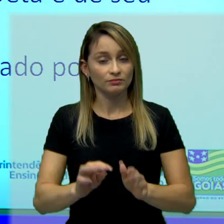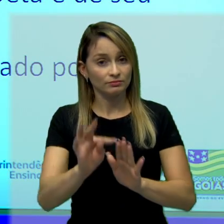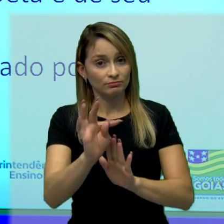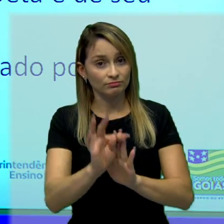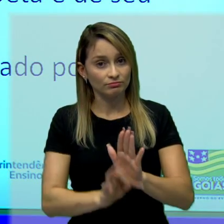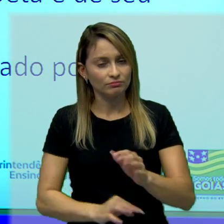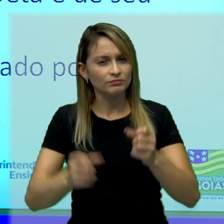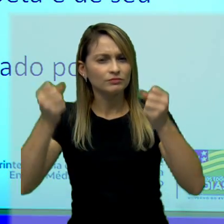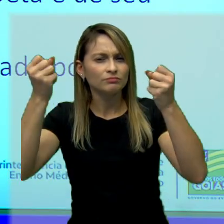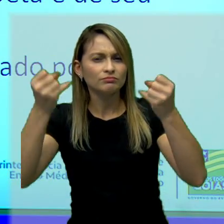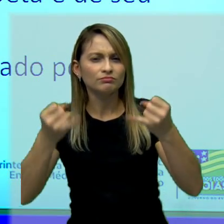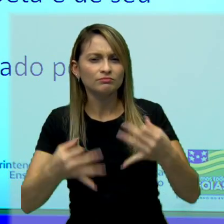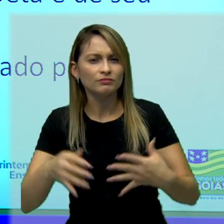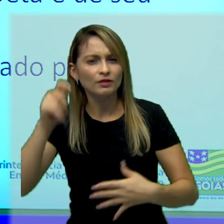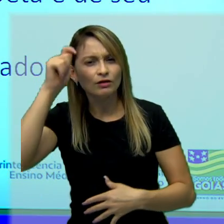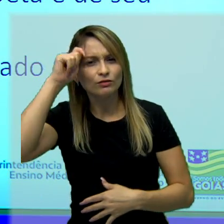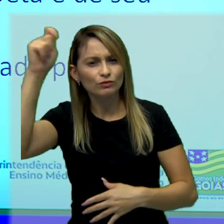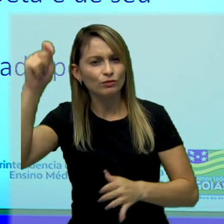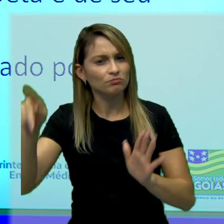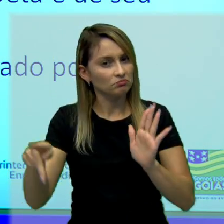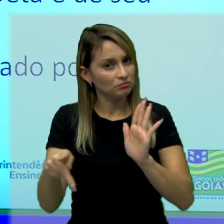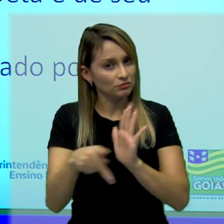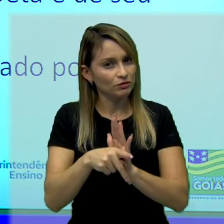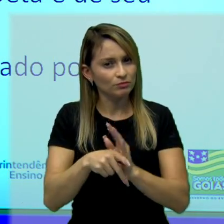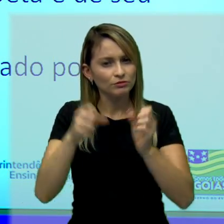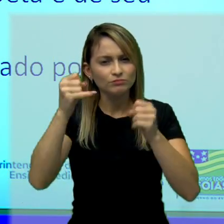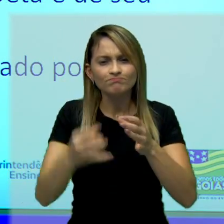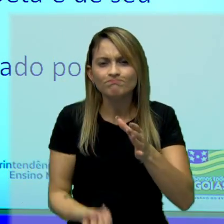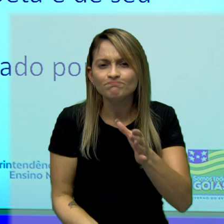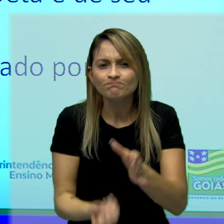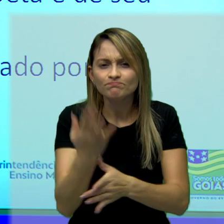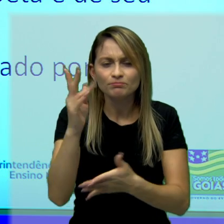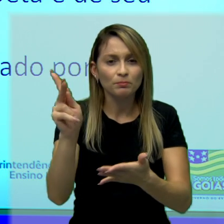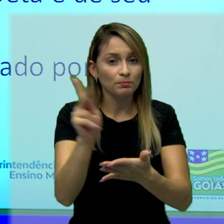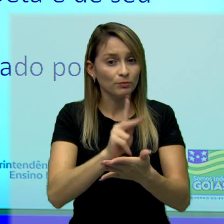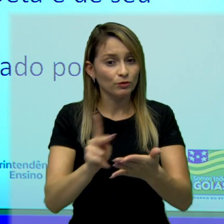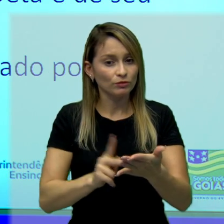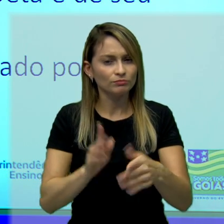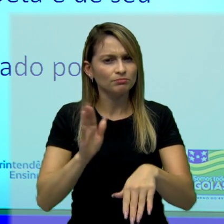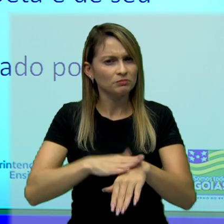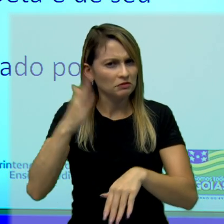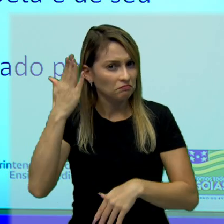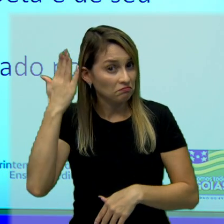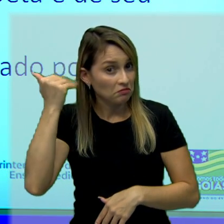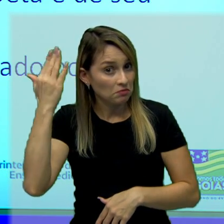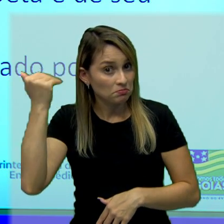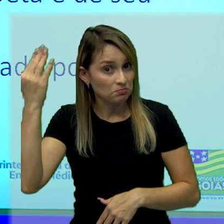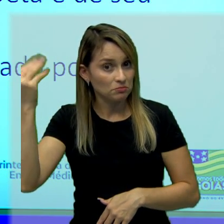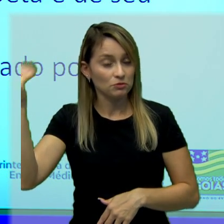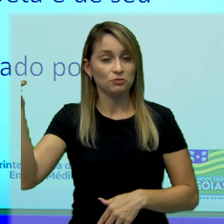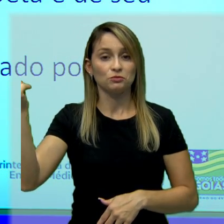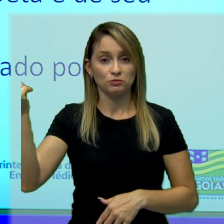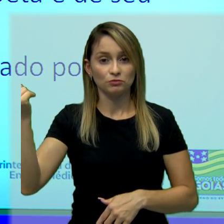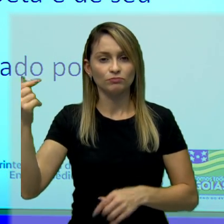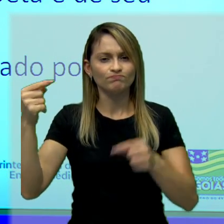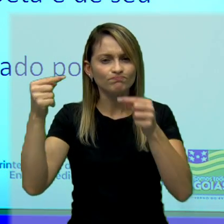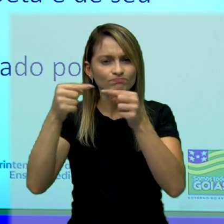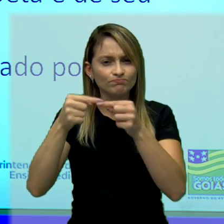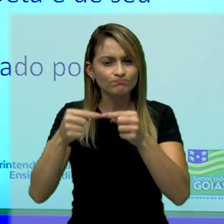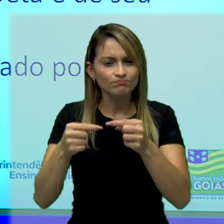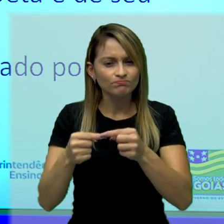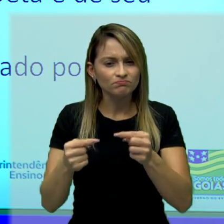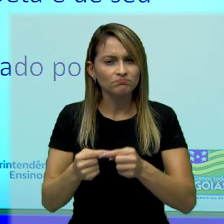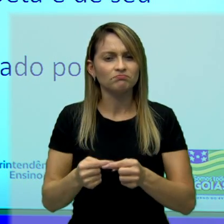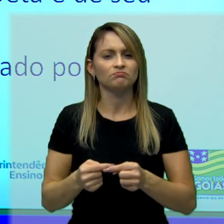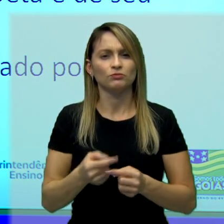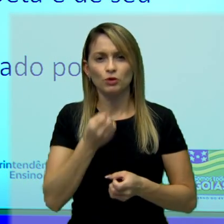O texto é um depoimento de Manuel Bandeira a respeito da criação de um dos seus poemas mais conhecidos. De acordo com